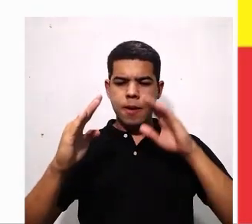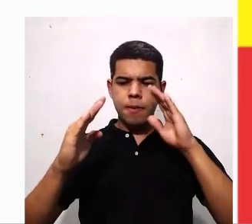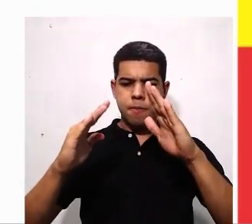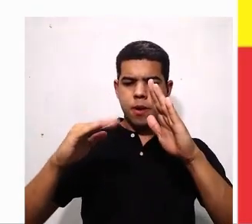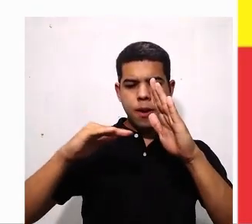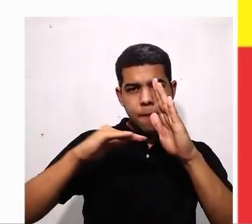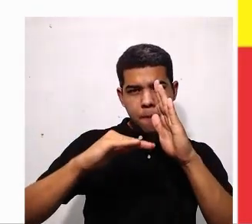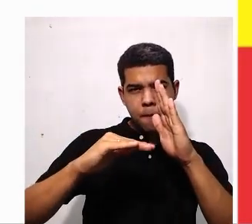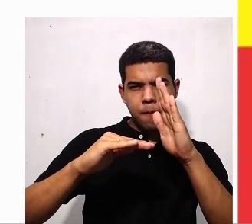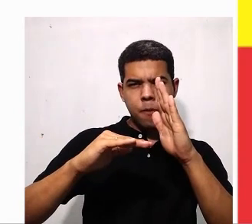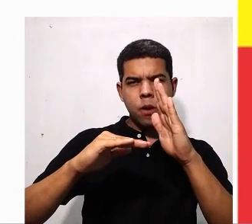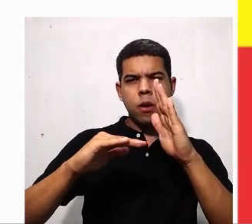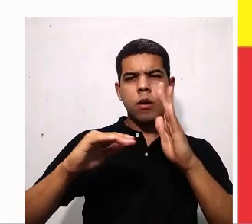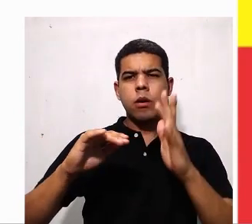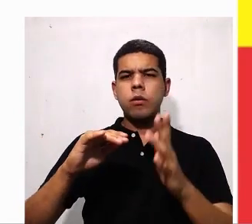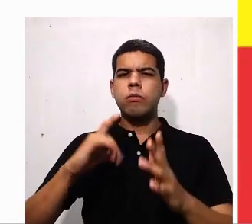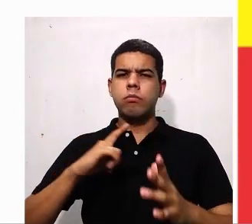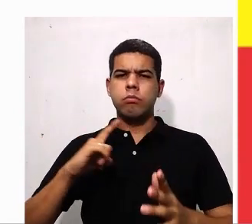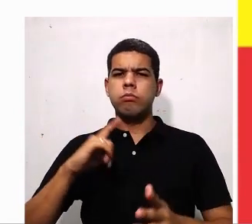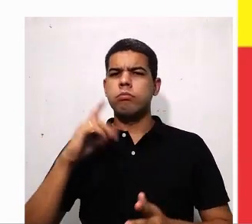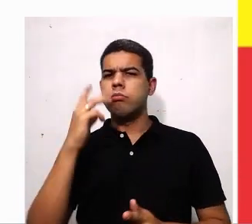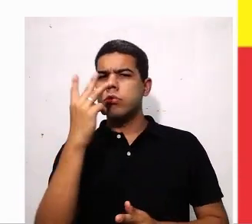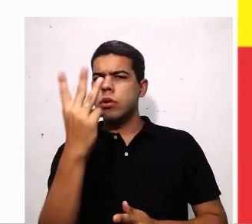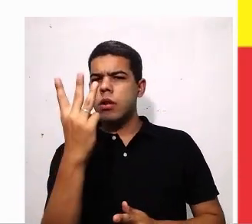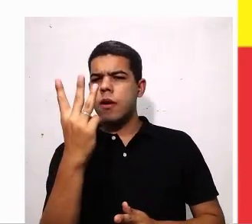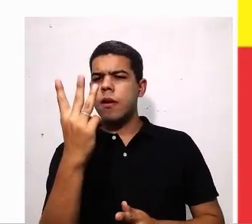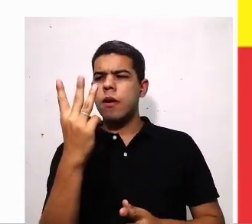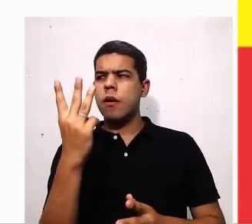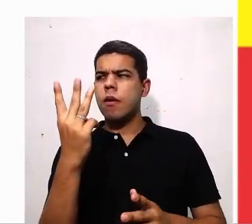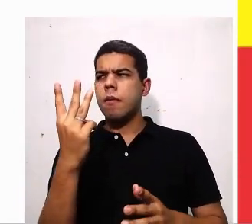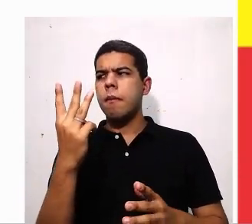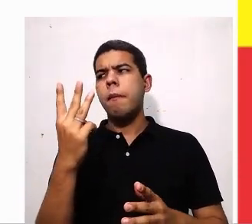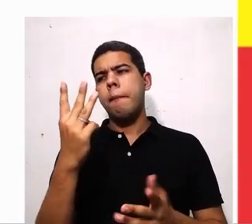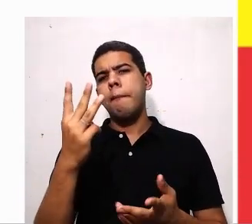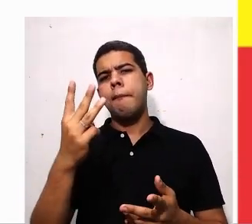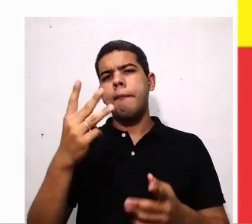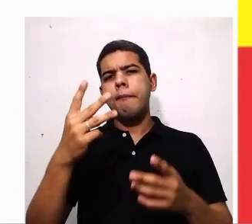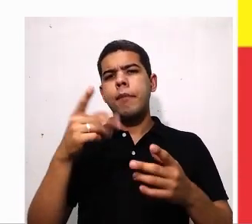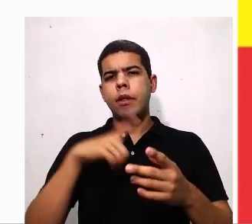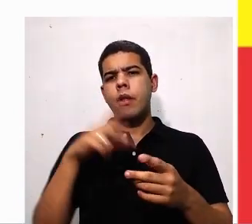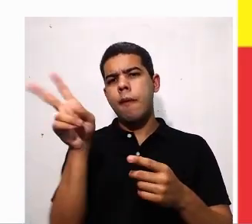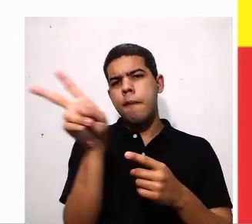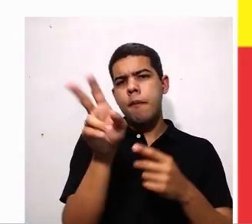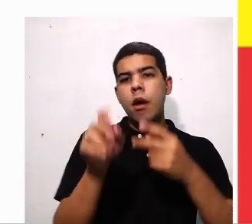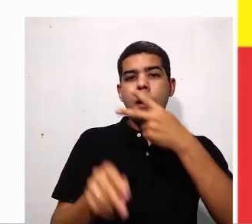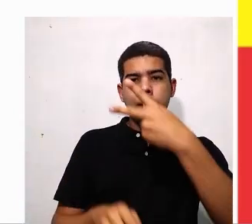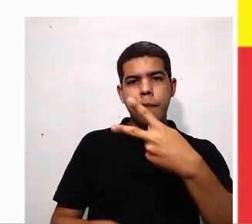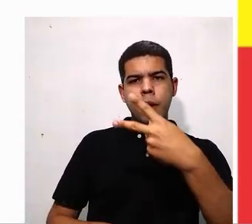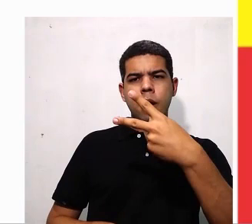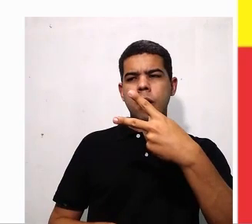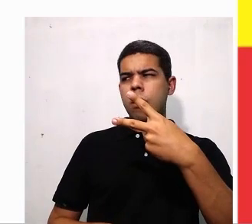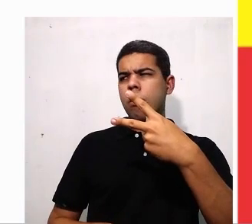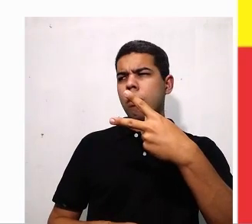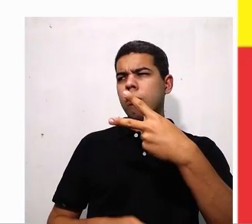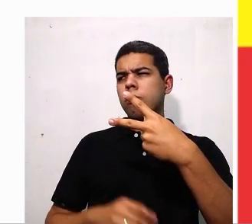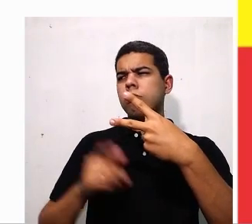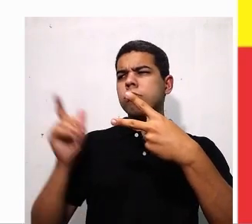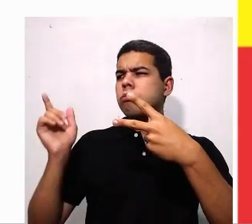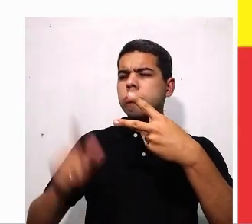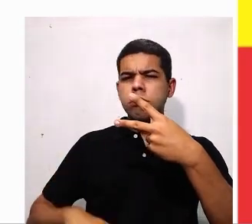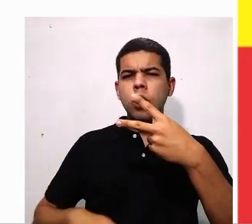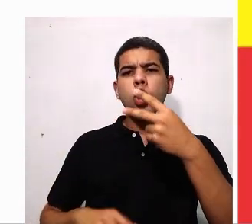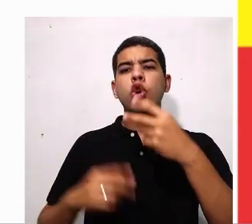o 4 mais 2. Pego o lado 2, menor que a soma dos outros dois lados, que nesse caso é 4 e 3. Pego o lado